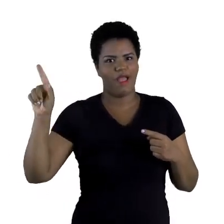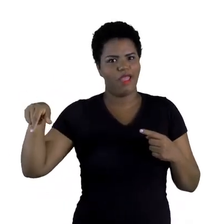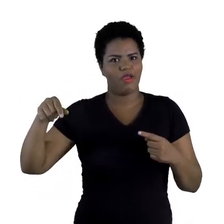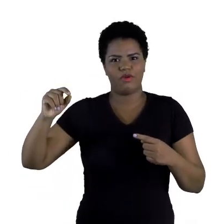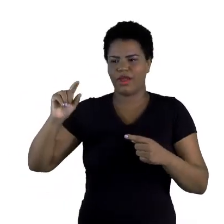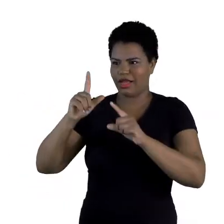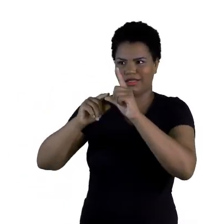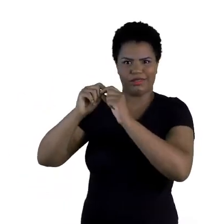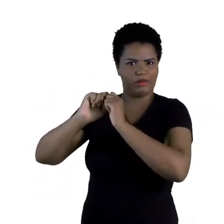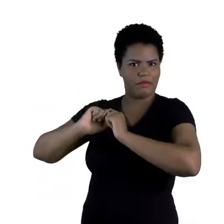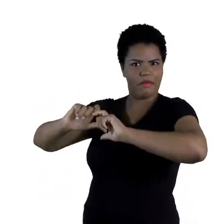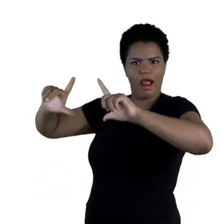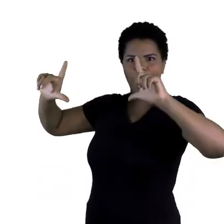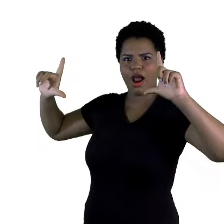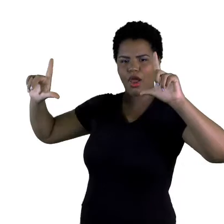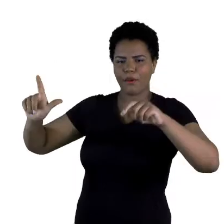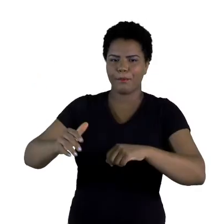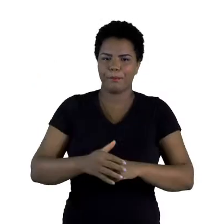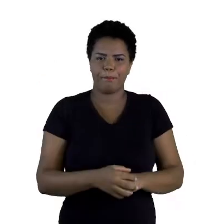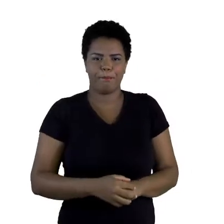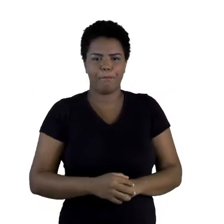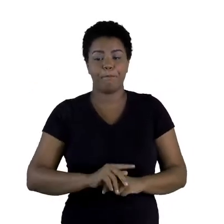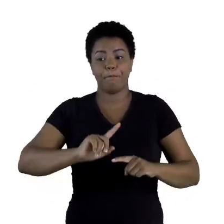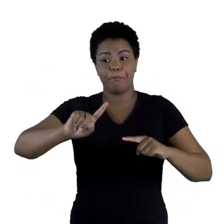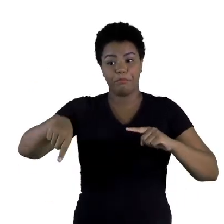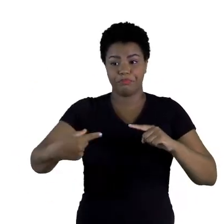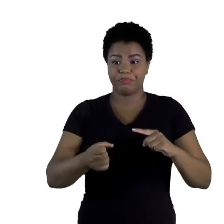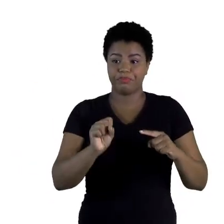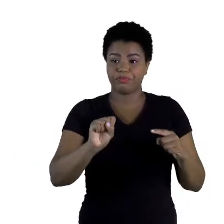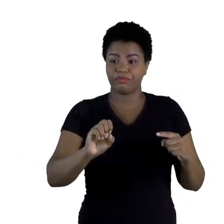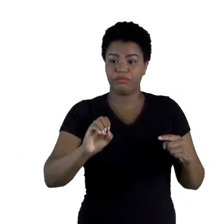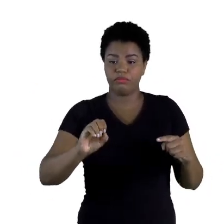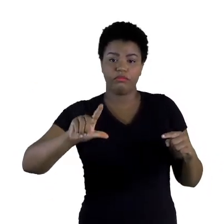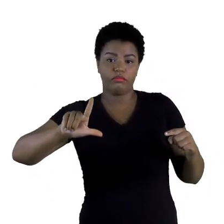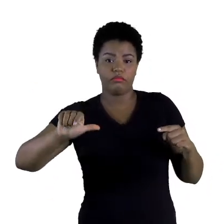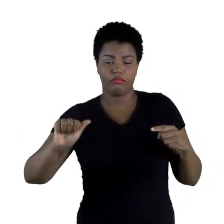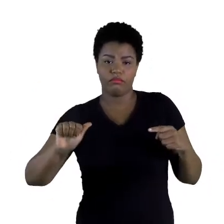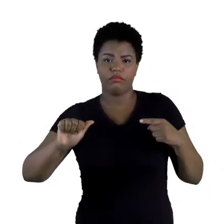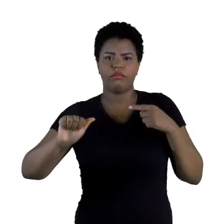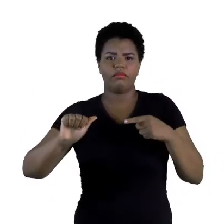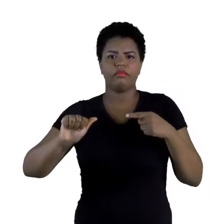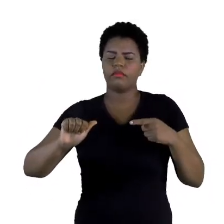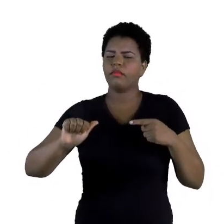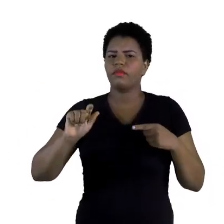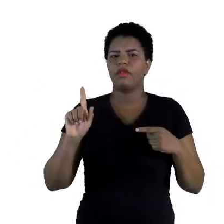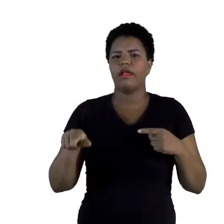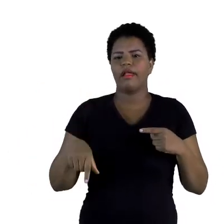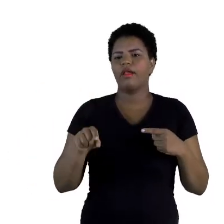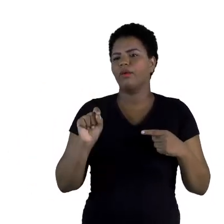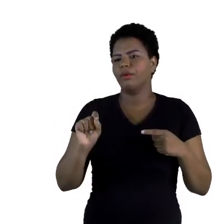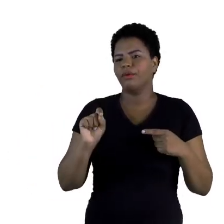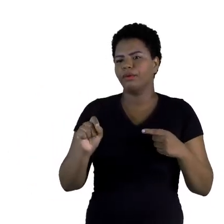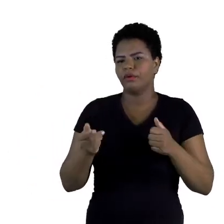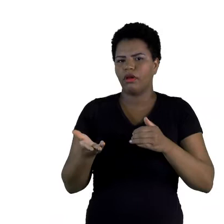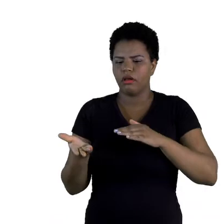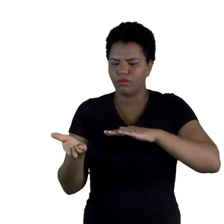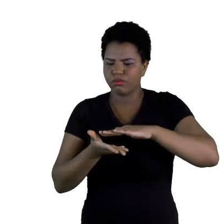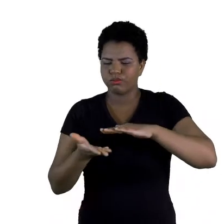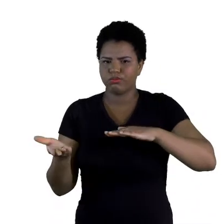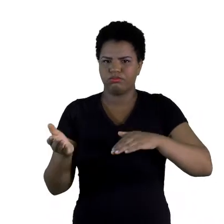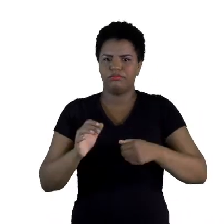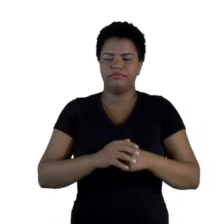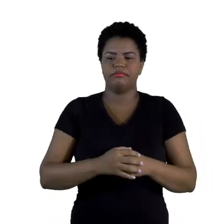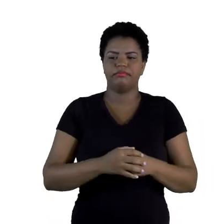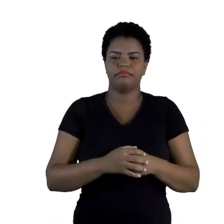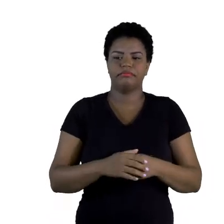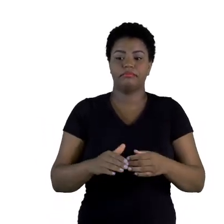estrela maior. Depois tem sola. O que que é sola? Sola é uma espécie de corino, certo? E